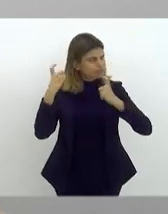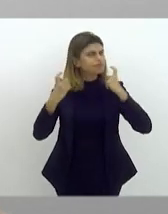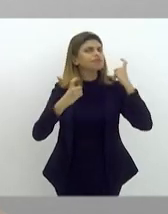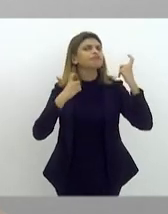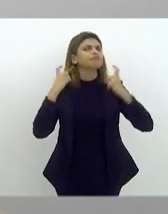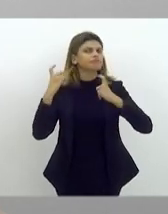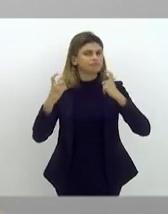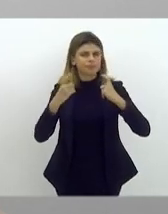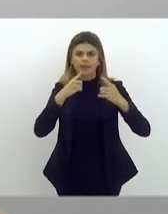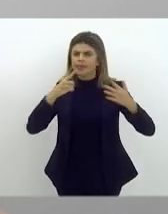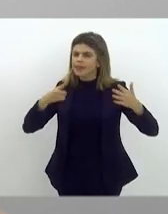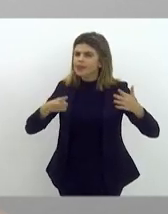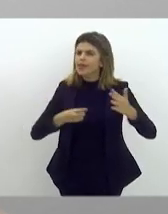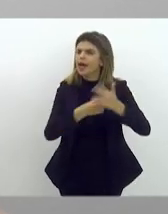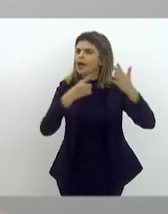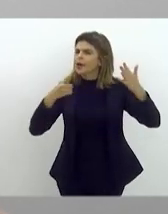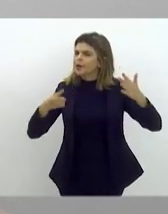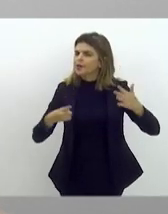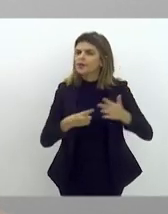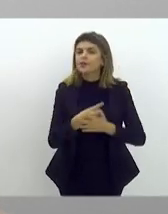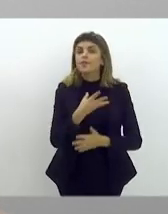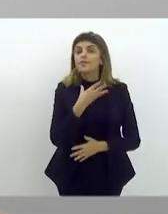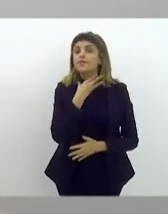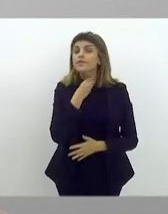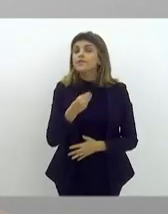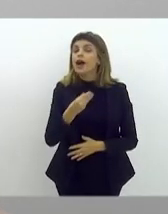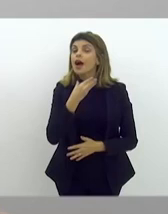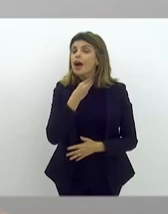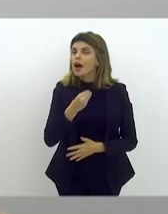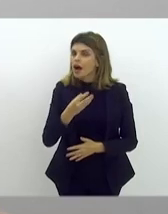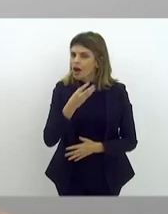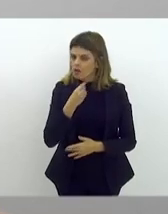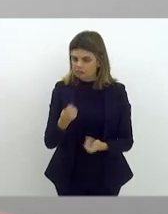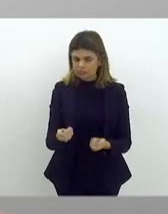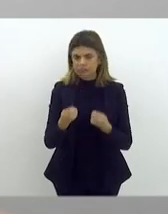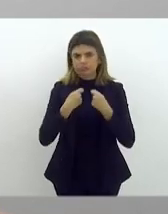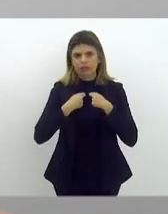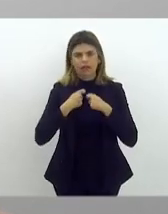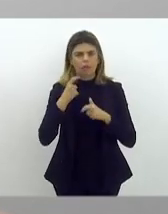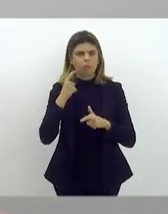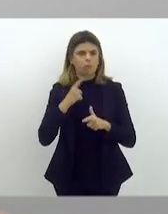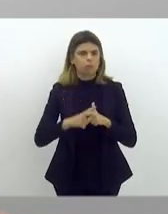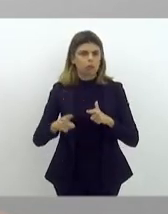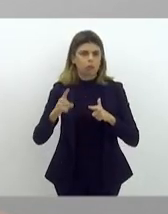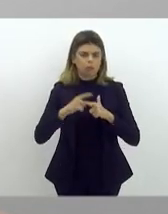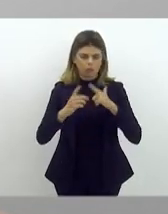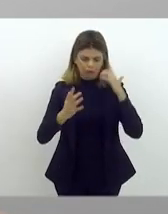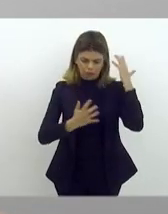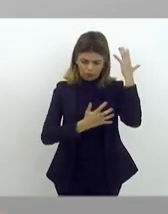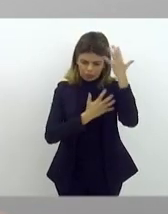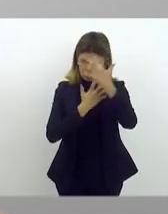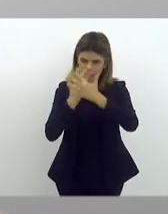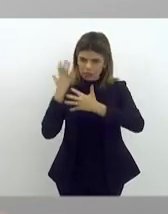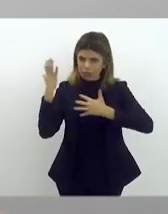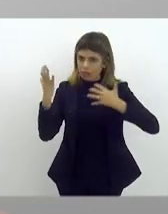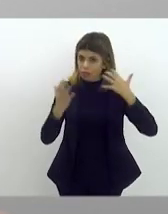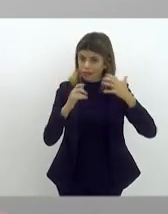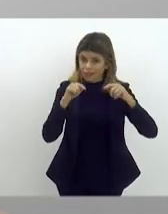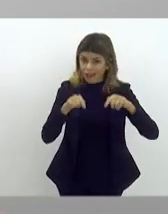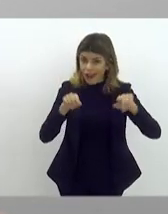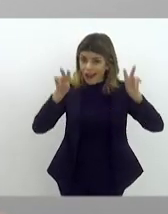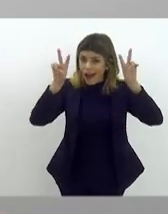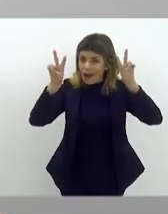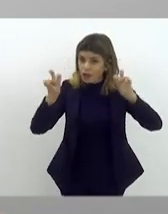as denúncias falsas que nos causam alguns problemas e colocam esse assunto que é de extrema importância